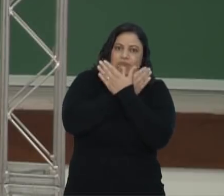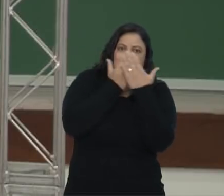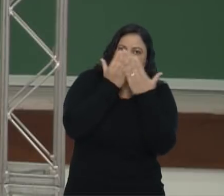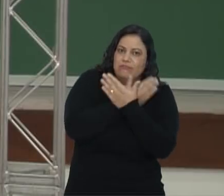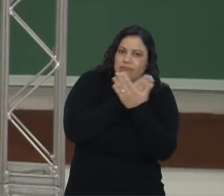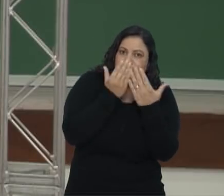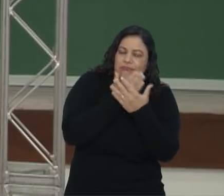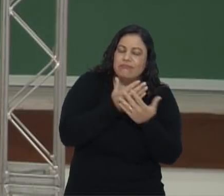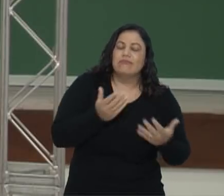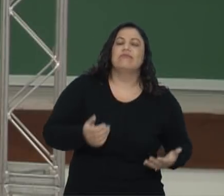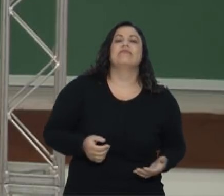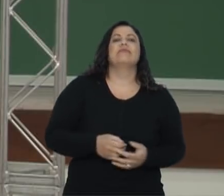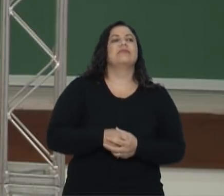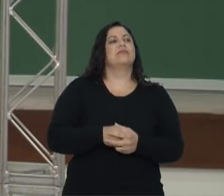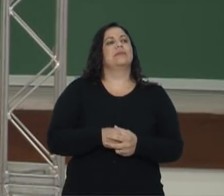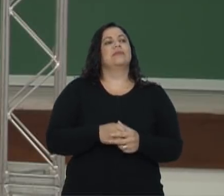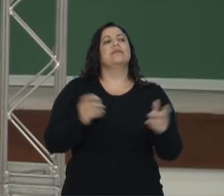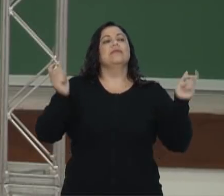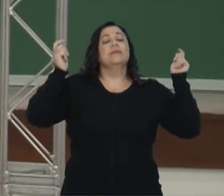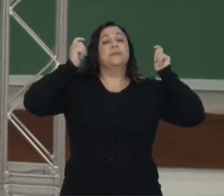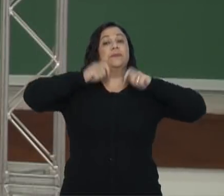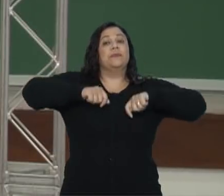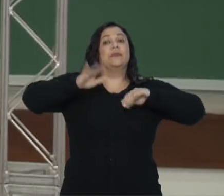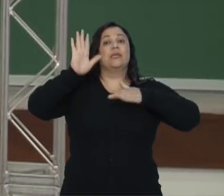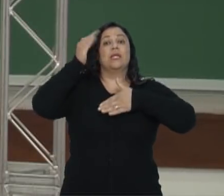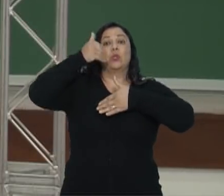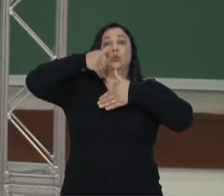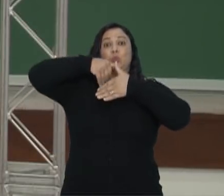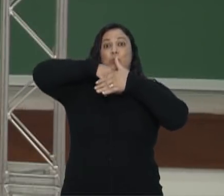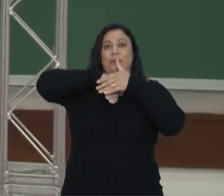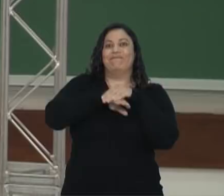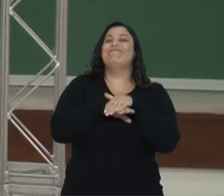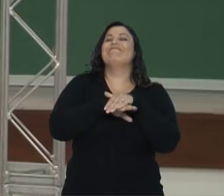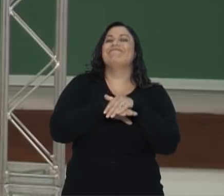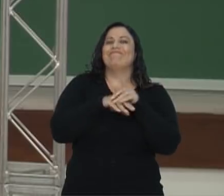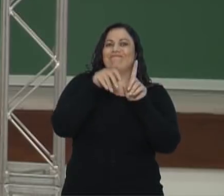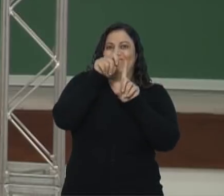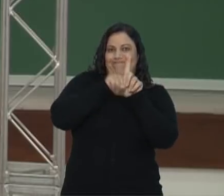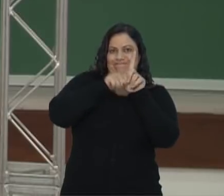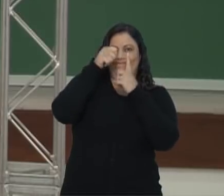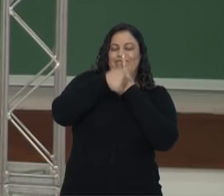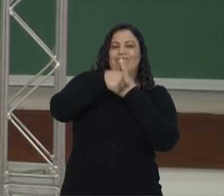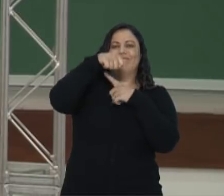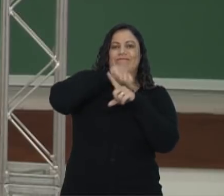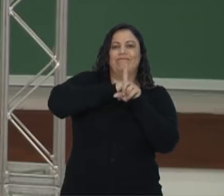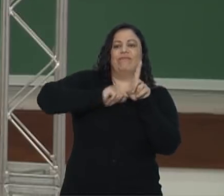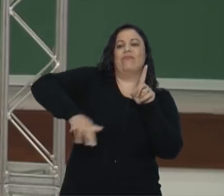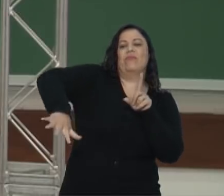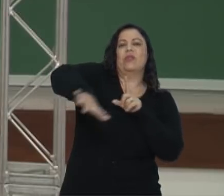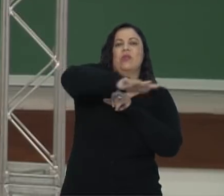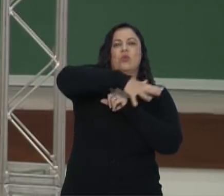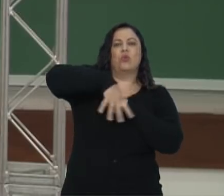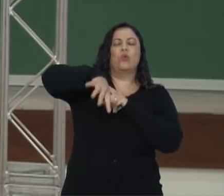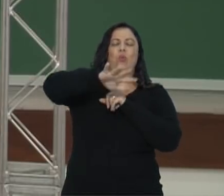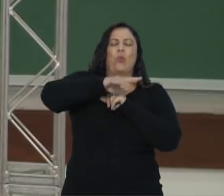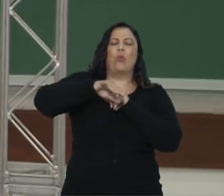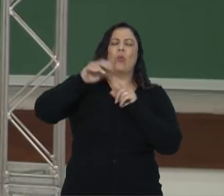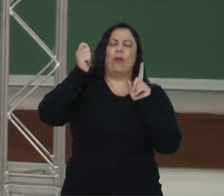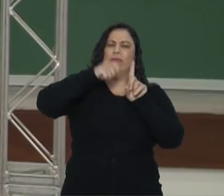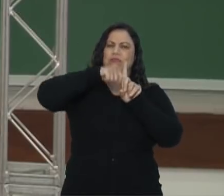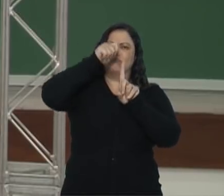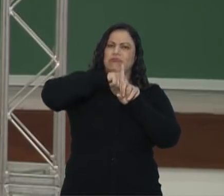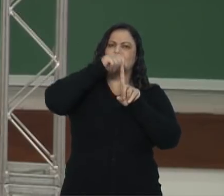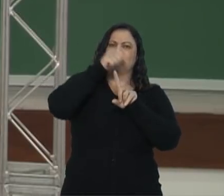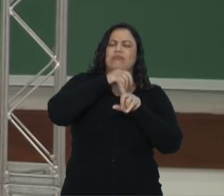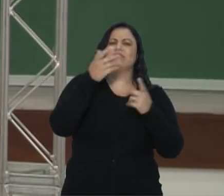pequenininha. Provavelmente entrou em contato com o ar dessa sala e com a casca da fruta, ou